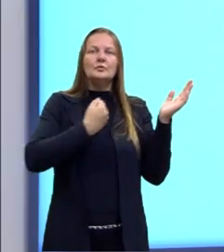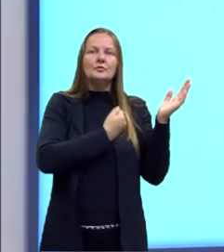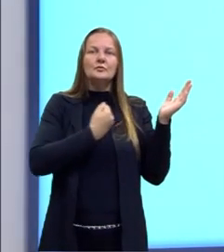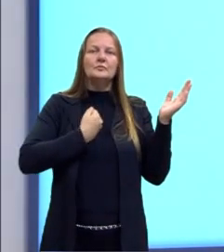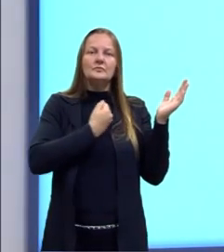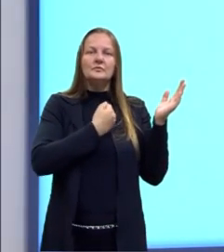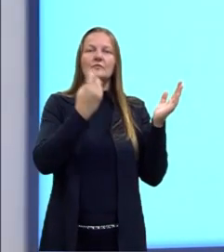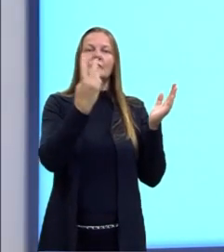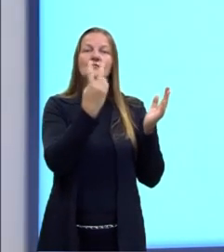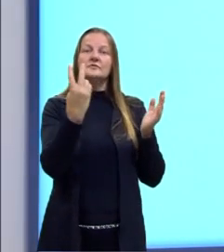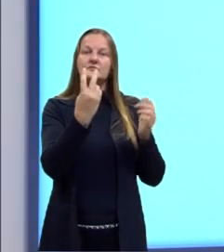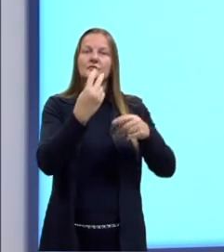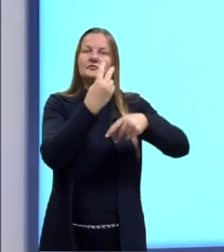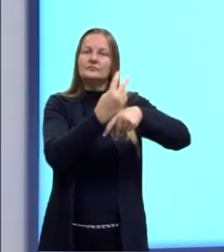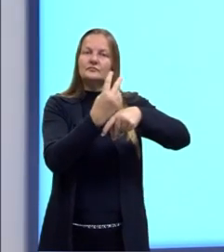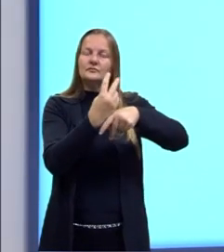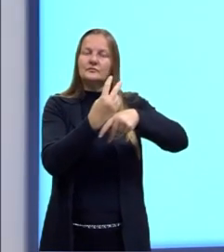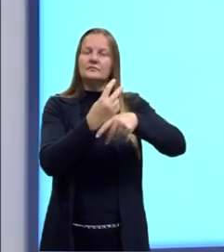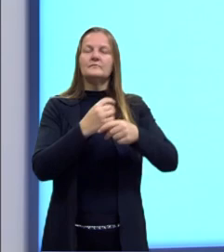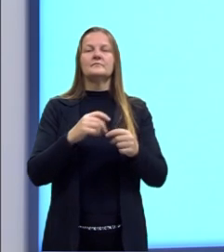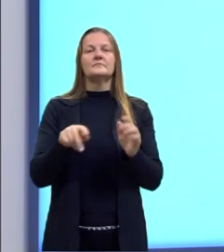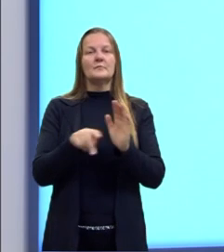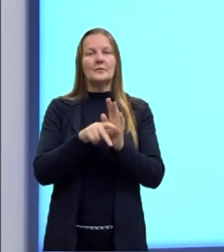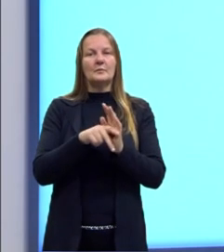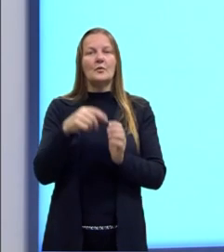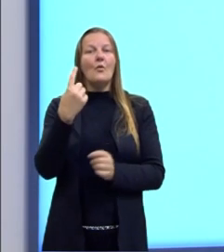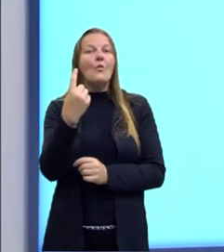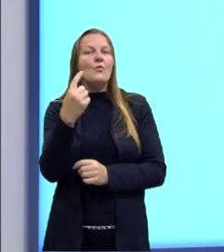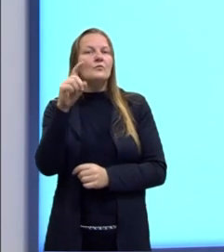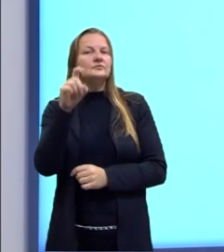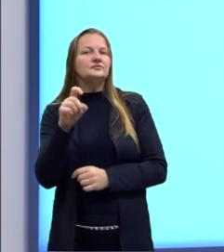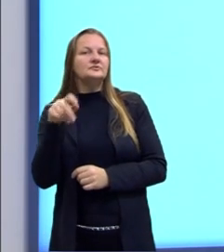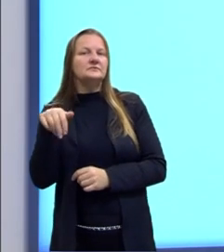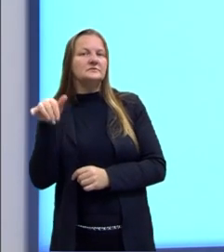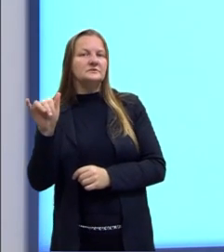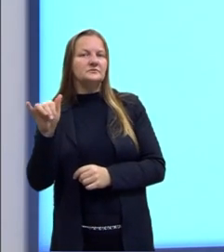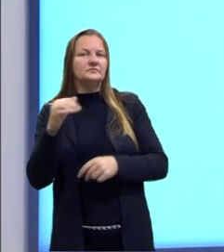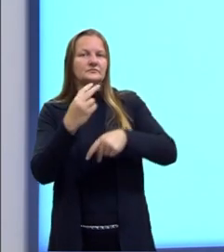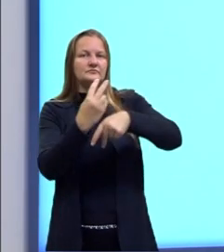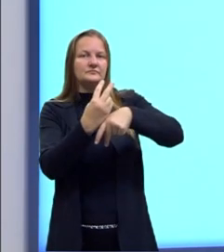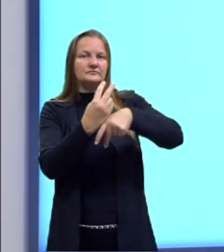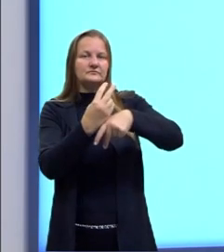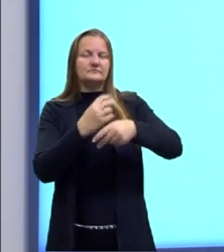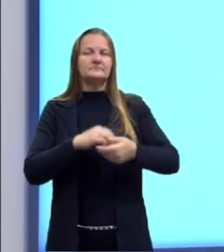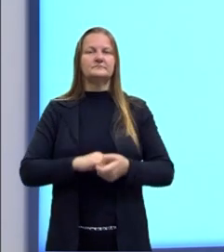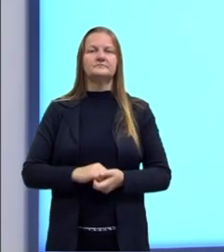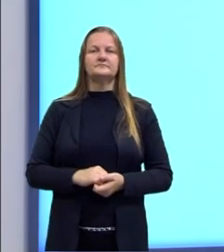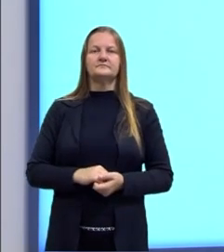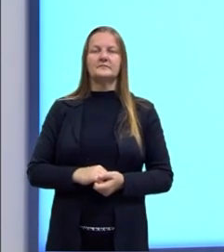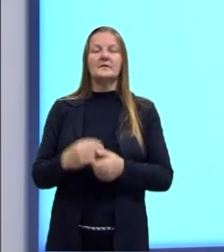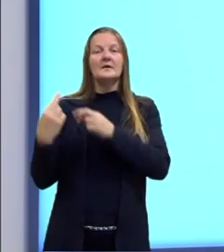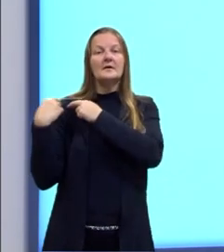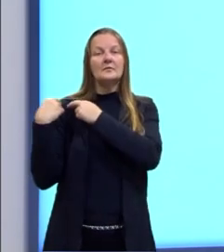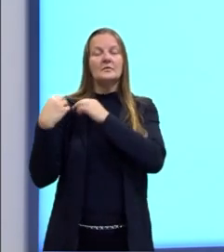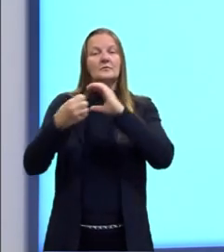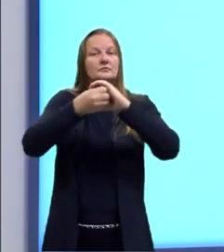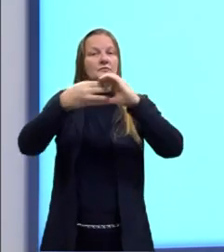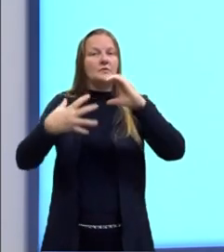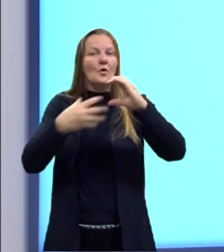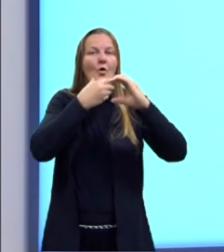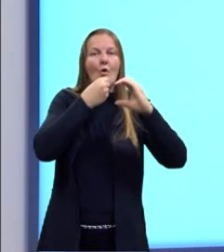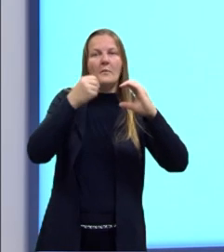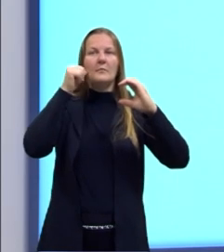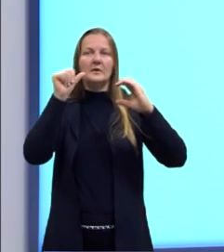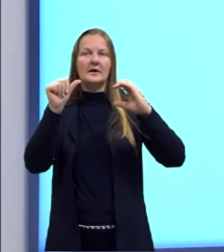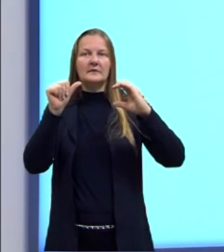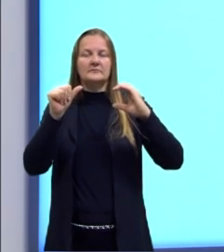22 pares de cromossomos autossômicos e um pãozinho aqui de cromossomo sexual que vai então definir o